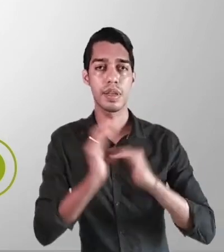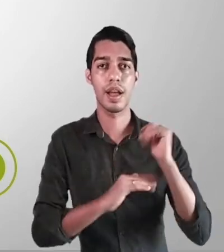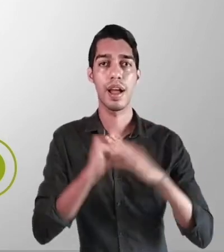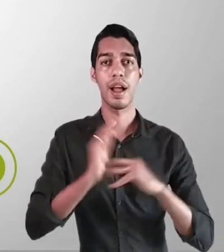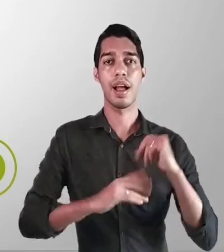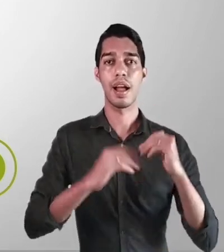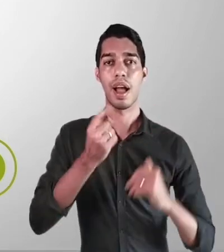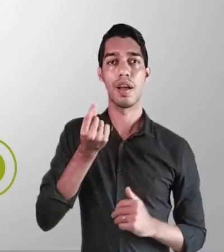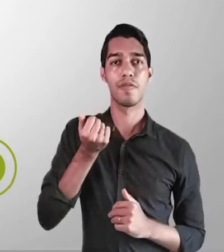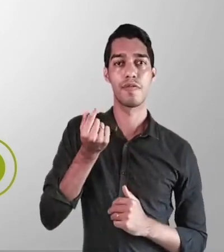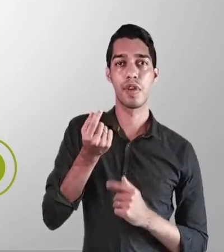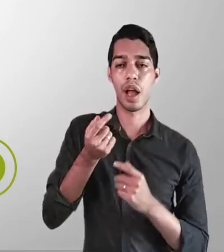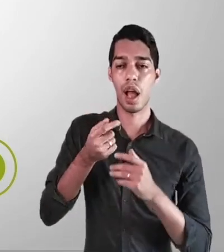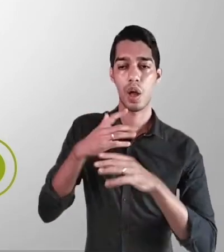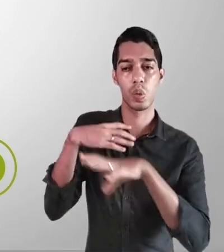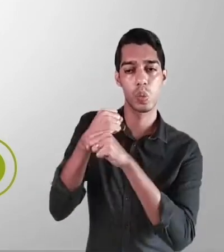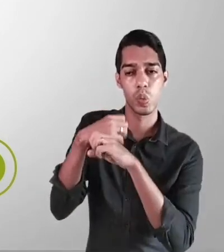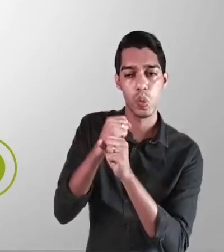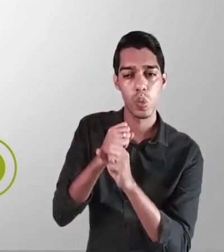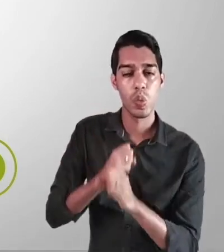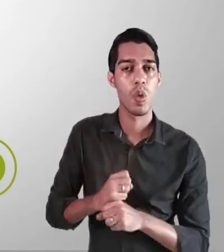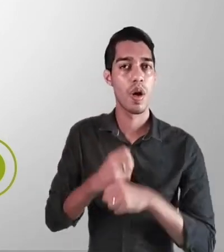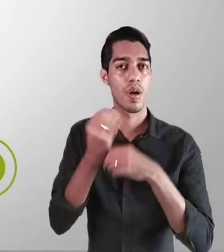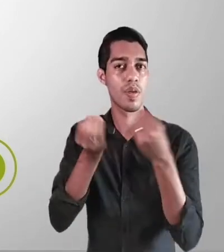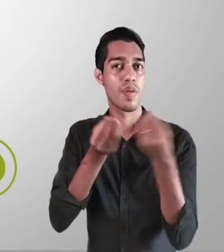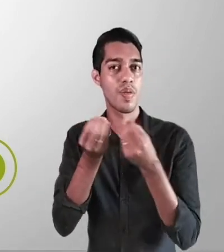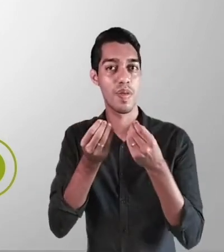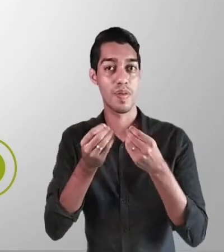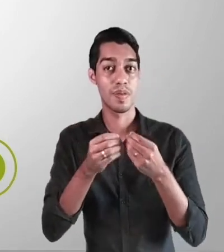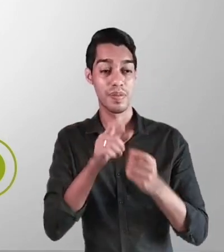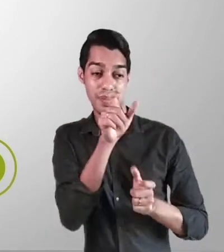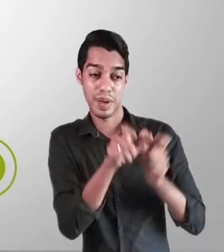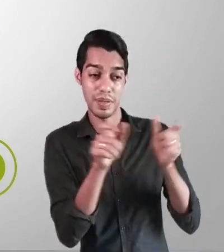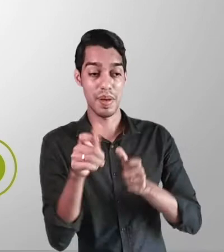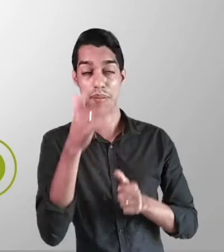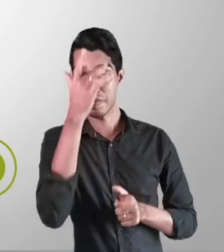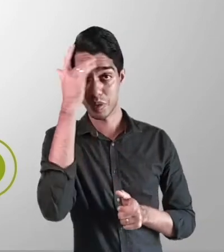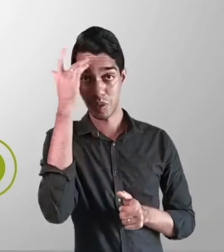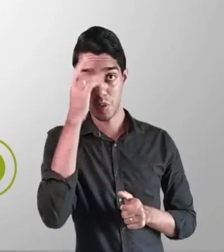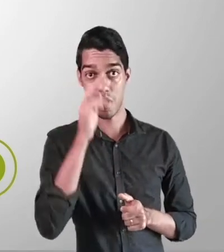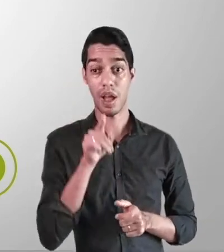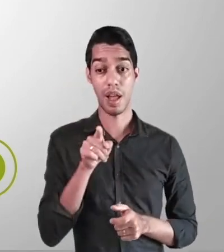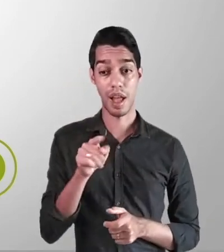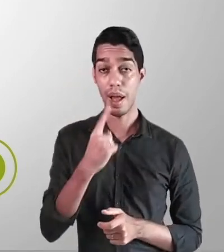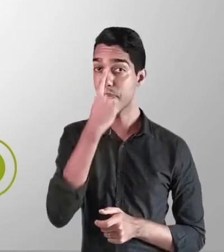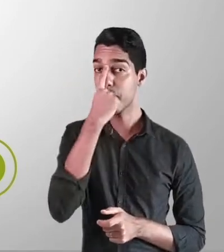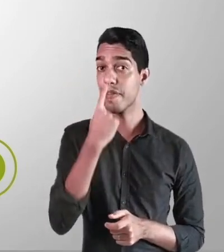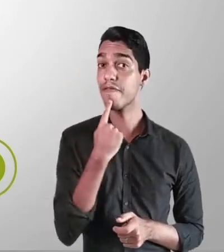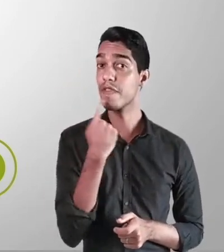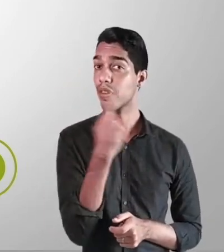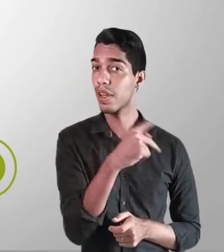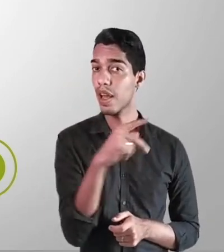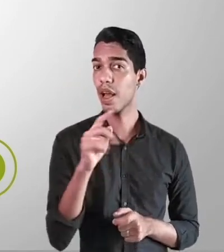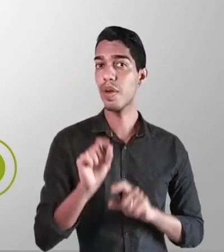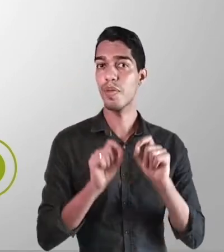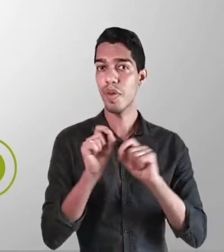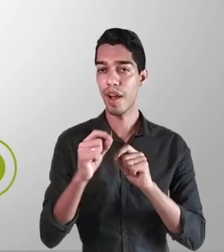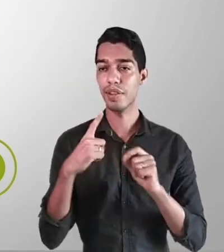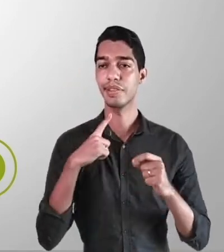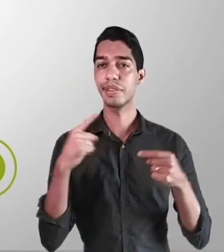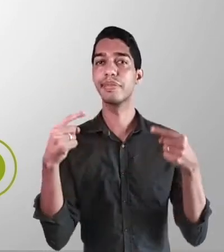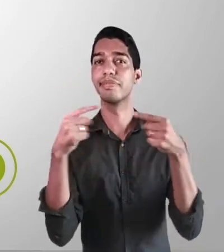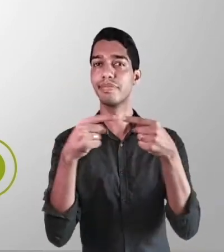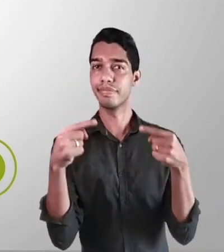aí aos diversos perfis dos consumidores. Nós nos encontramos, cada um de nós,